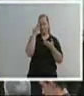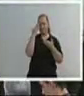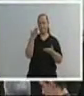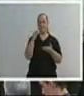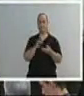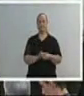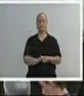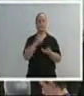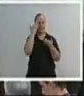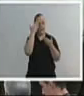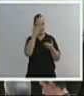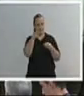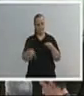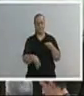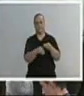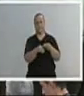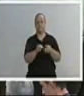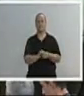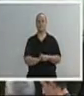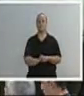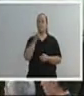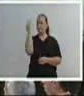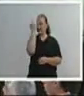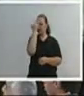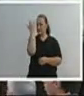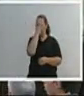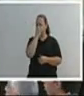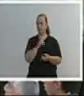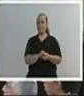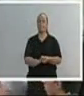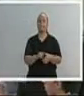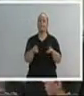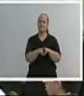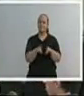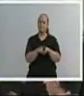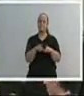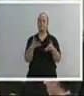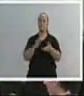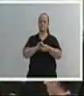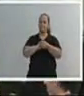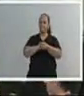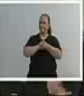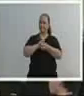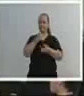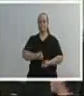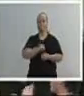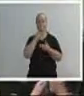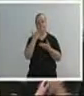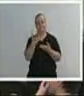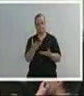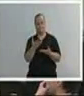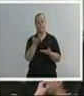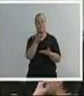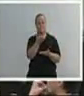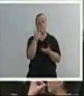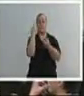Muito obrigado pela parte. Com o maior prazer, Célio. Vereador, quero também lhe parabenizar pelo seu pronunciamento, pela sua